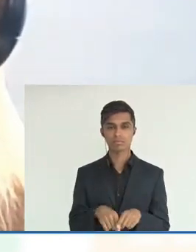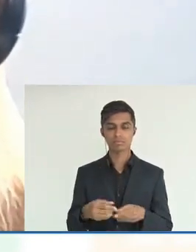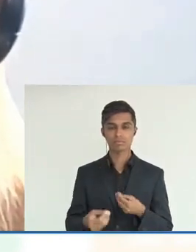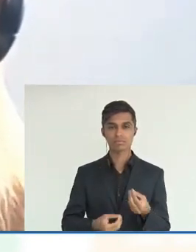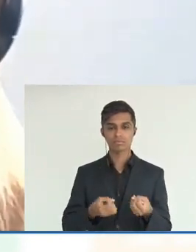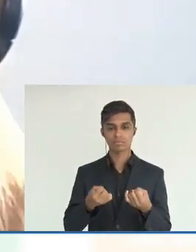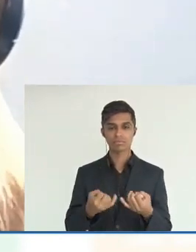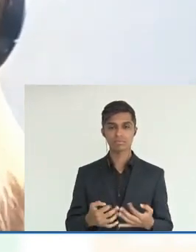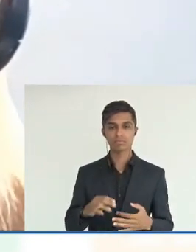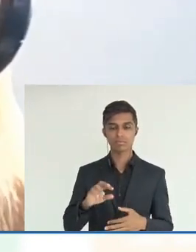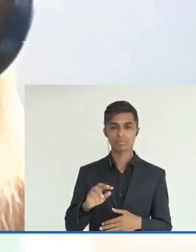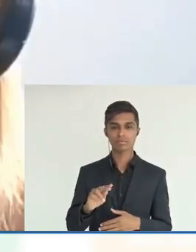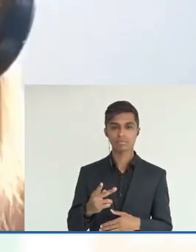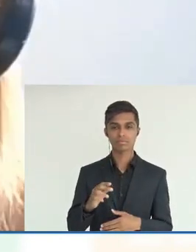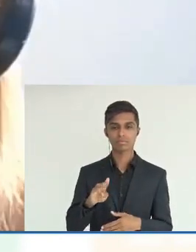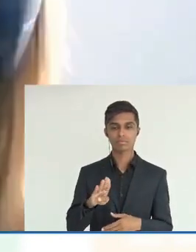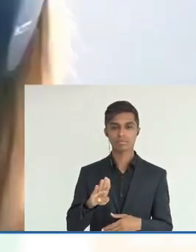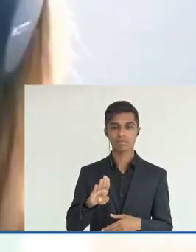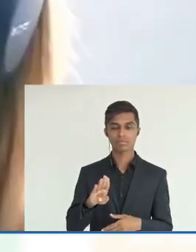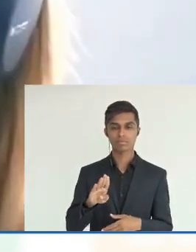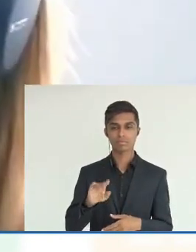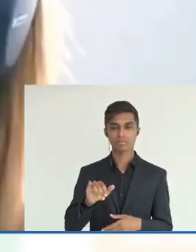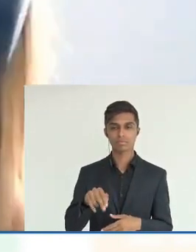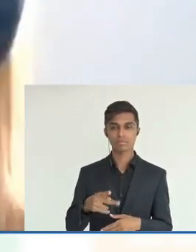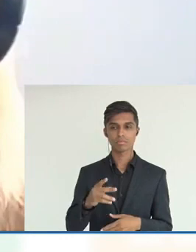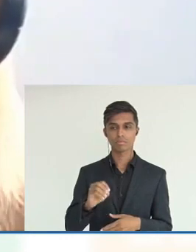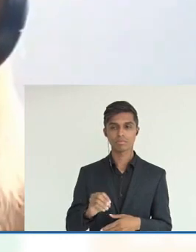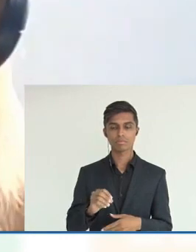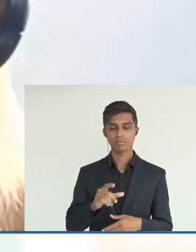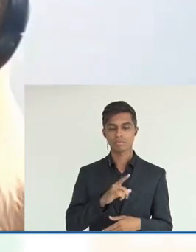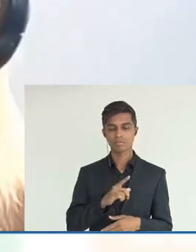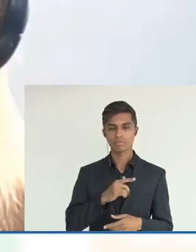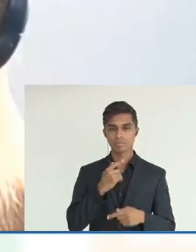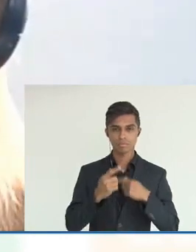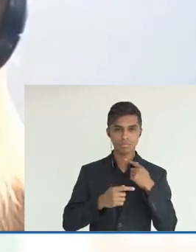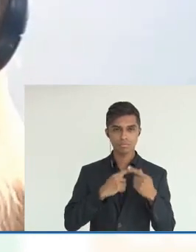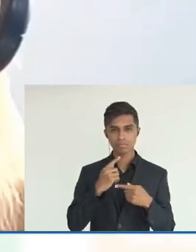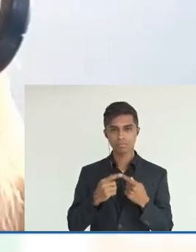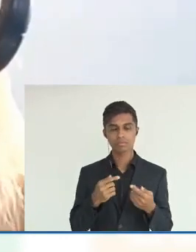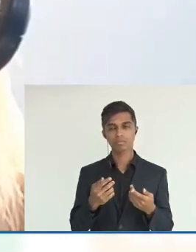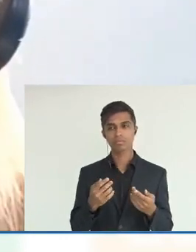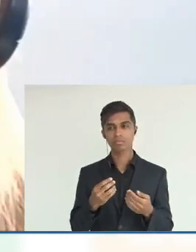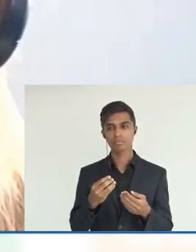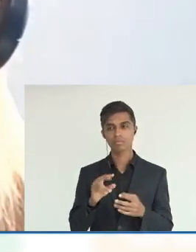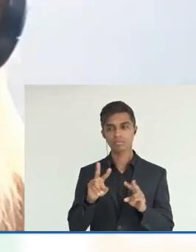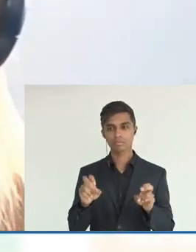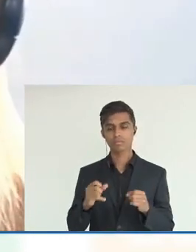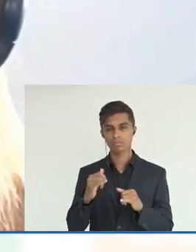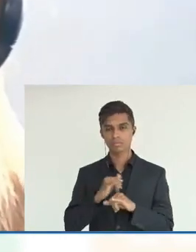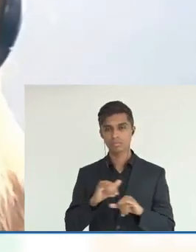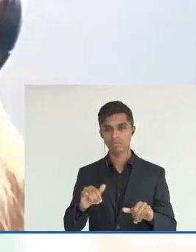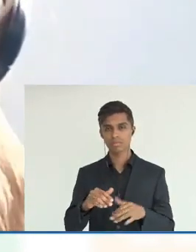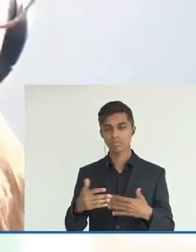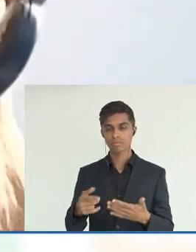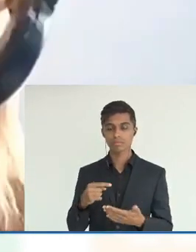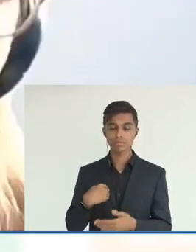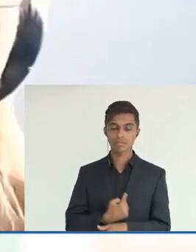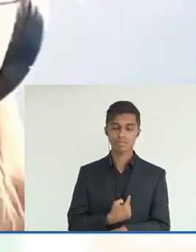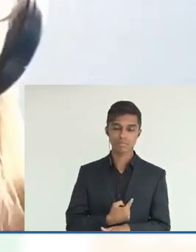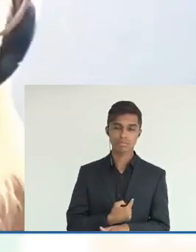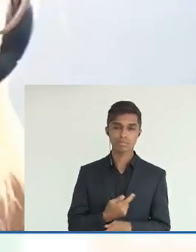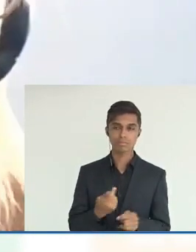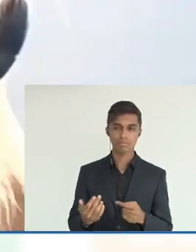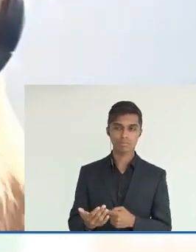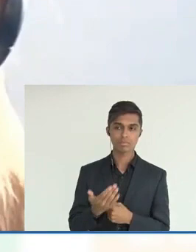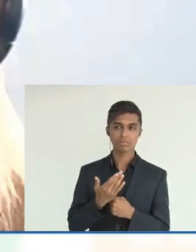sobre o chumbinho, eu percebi que tinha algumas dúvidas com relação à notificação, que o Ministério também depois pode nos ajudar